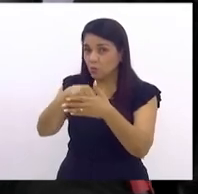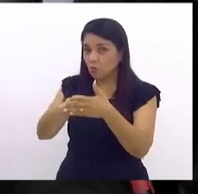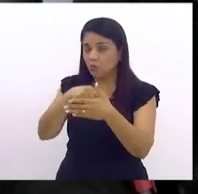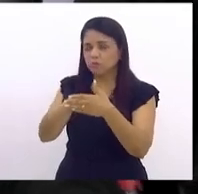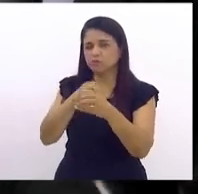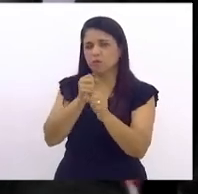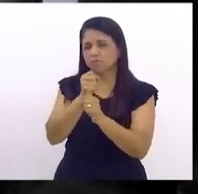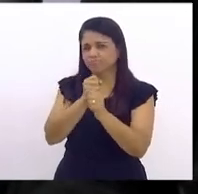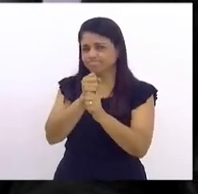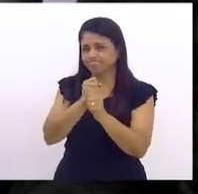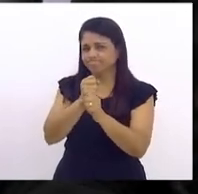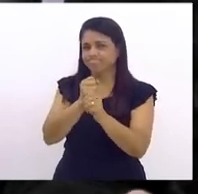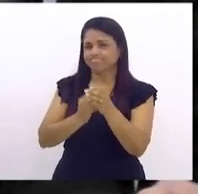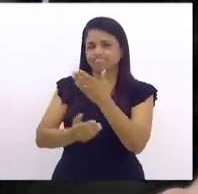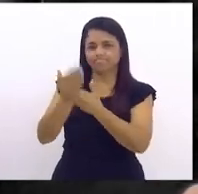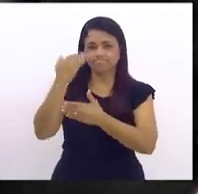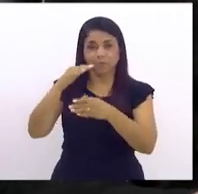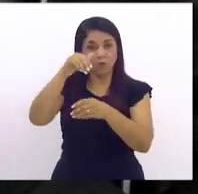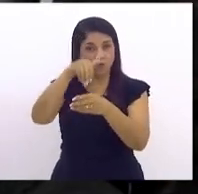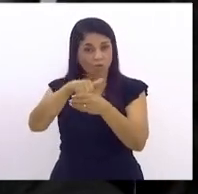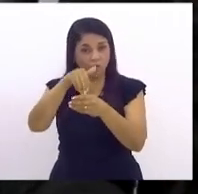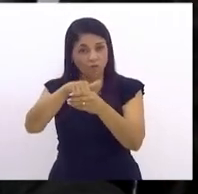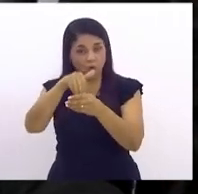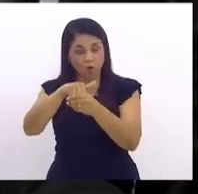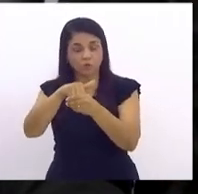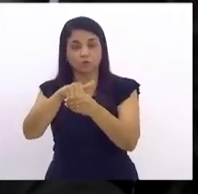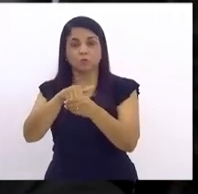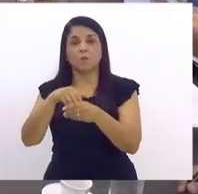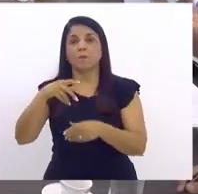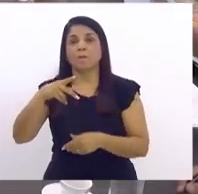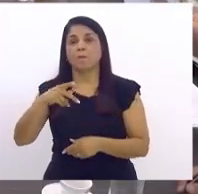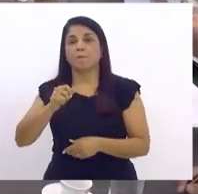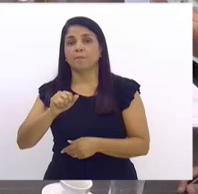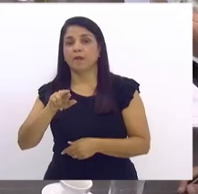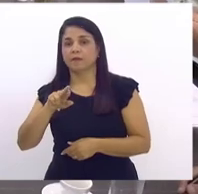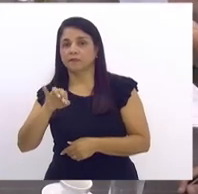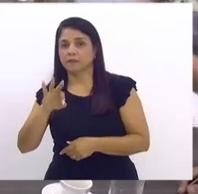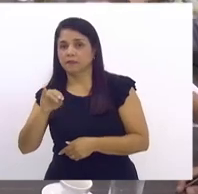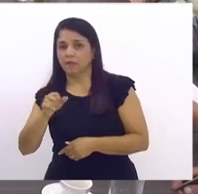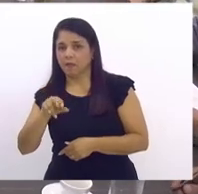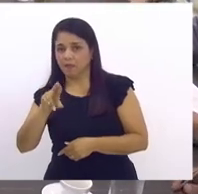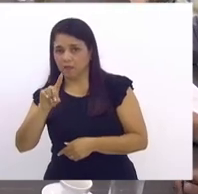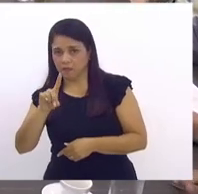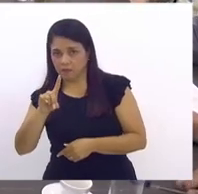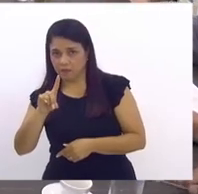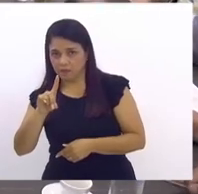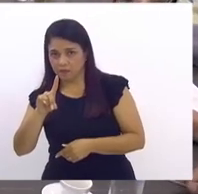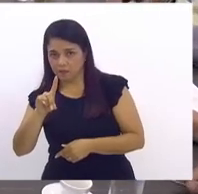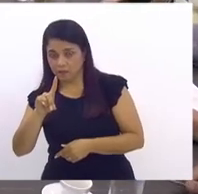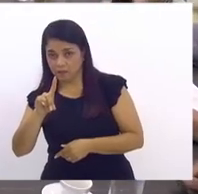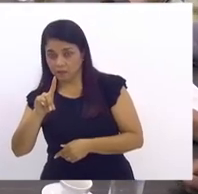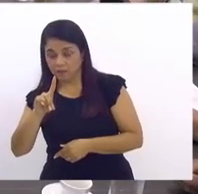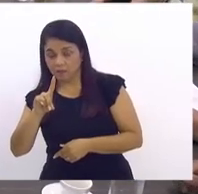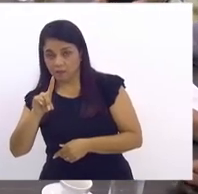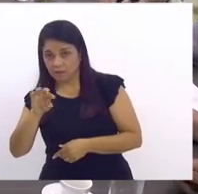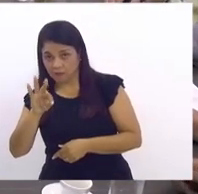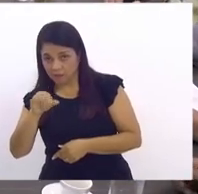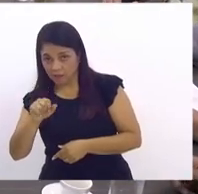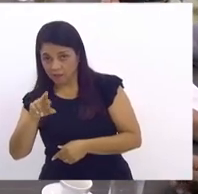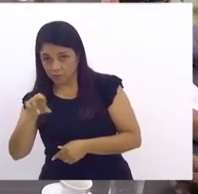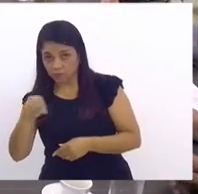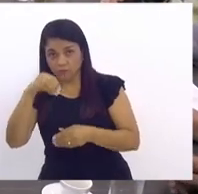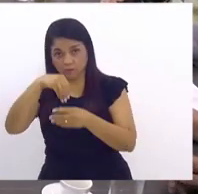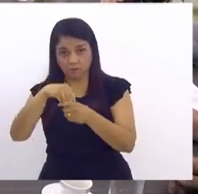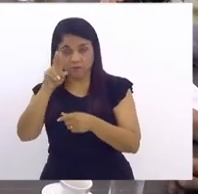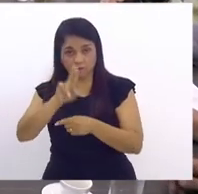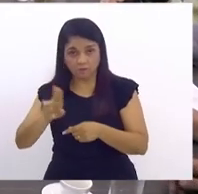antiga reivindicando essa questão do voto paritário nas universidades. Só essa observação. Eu vou... Não é nem